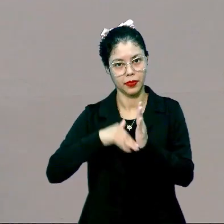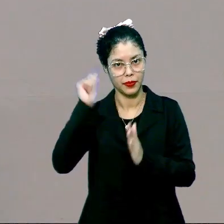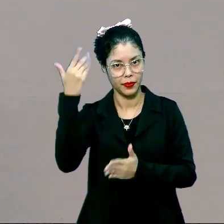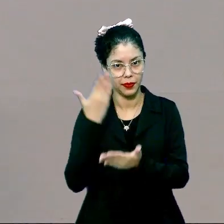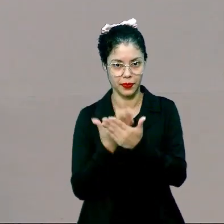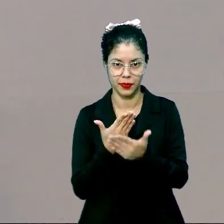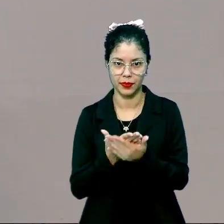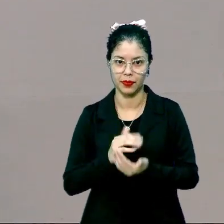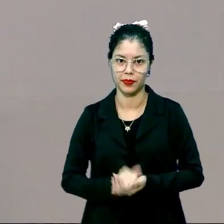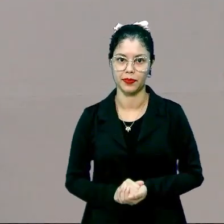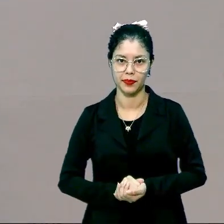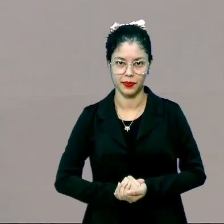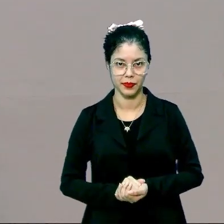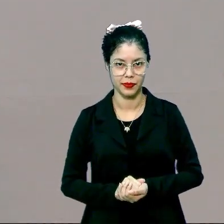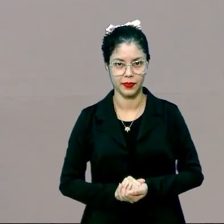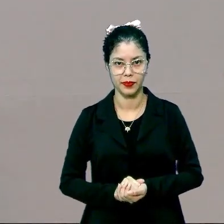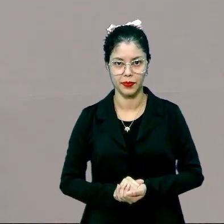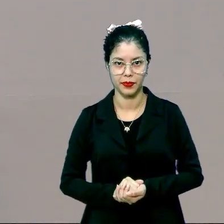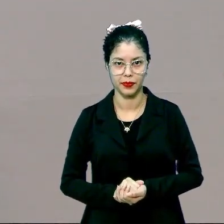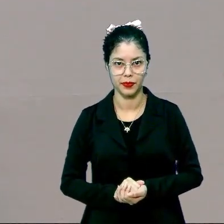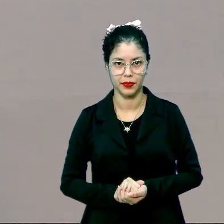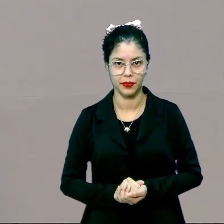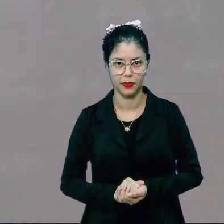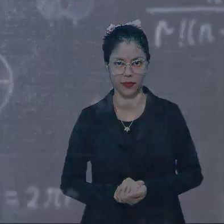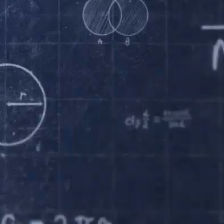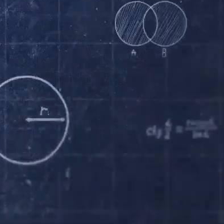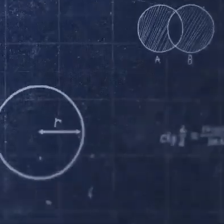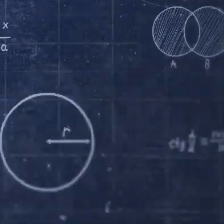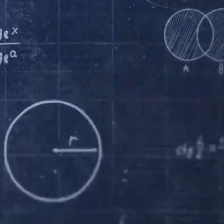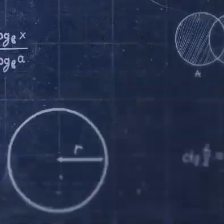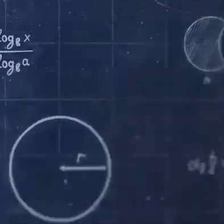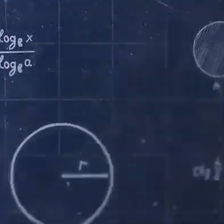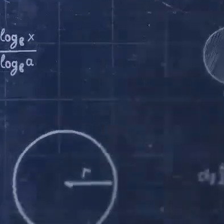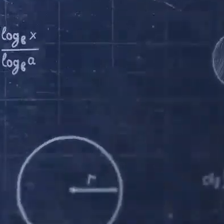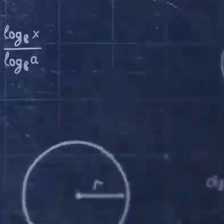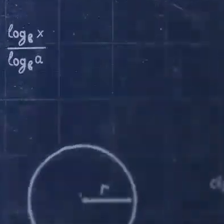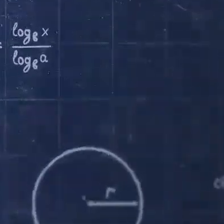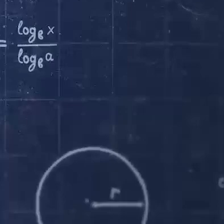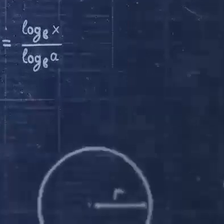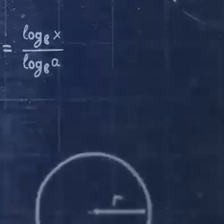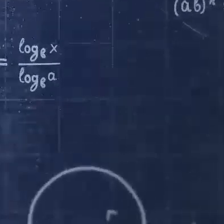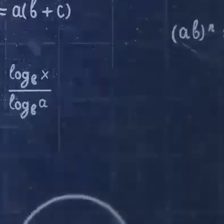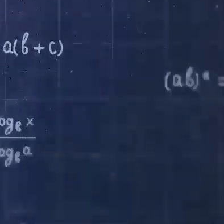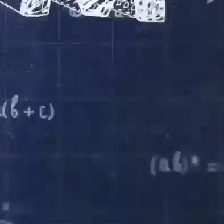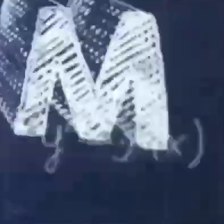a nossa próxima aula, então.